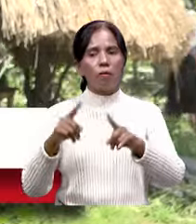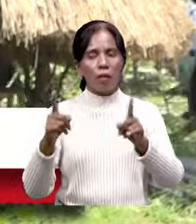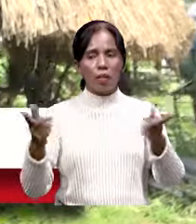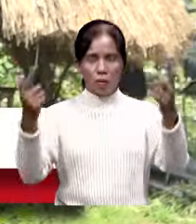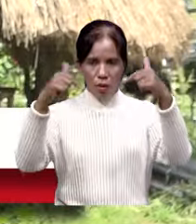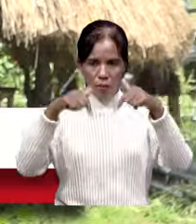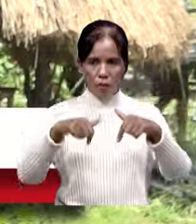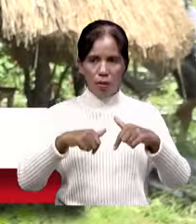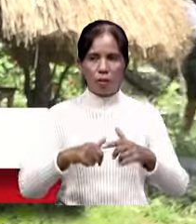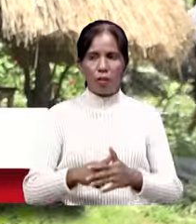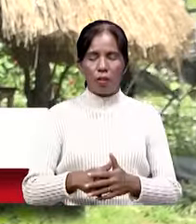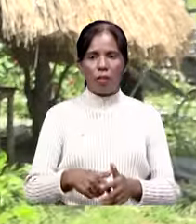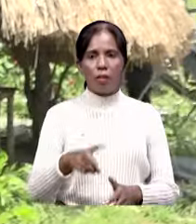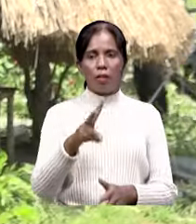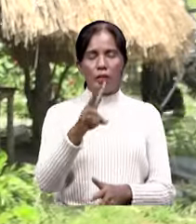fali iha